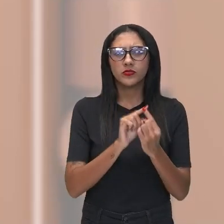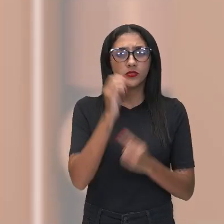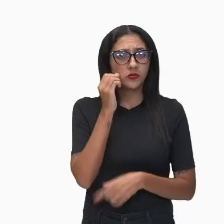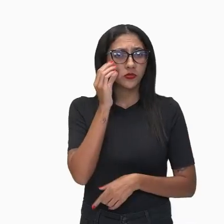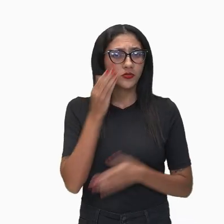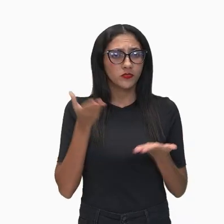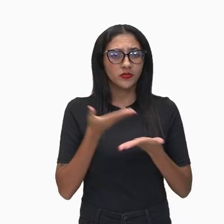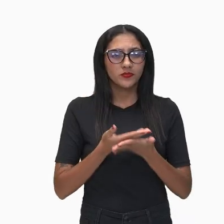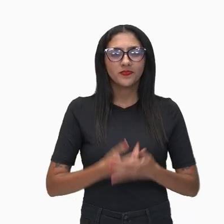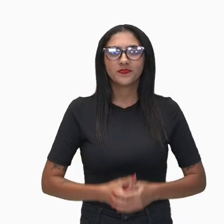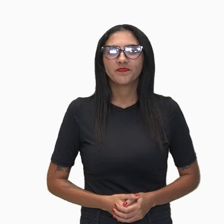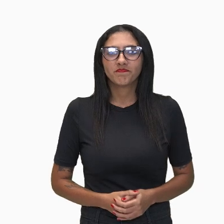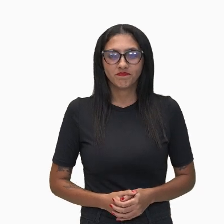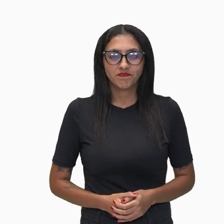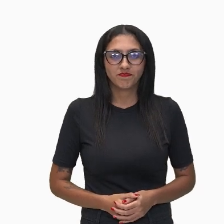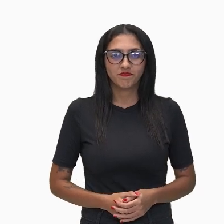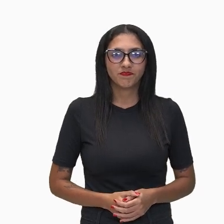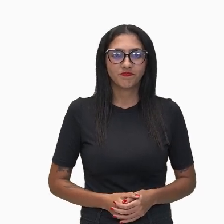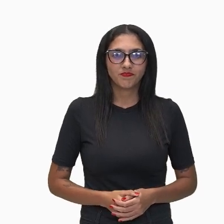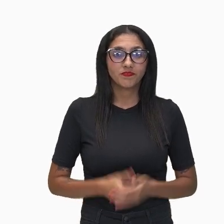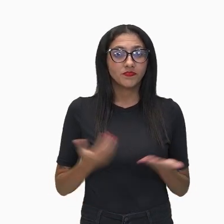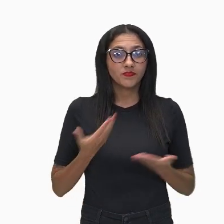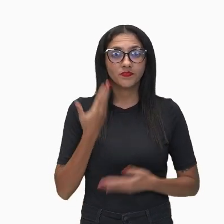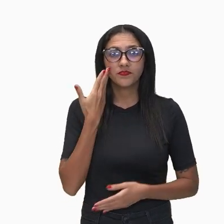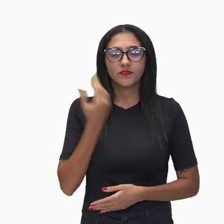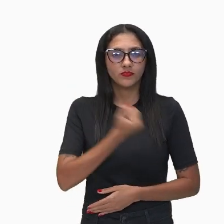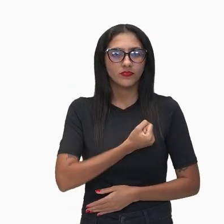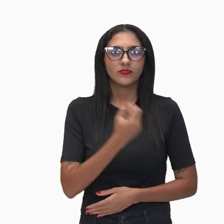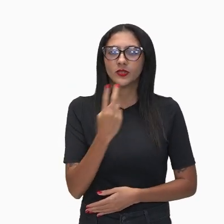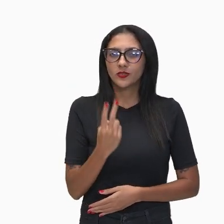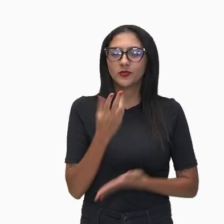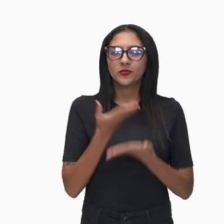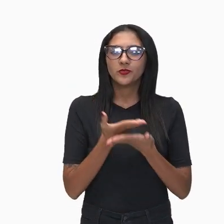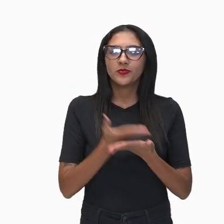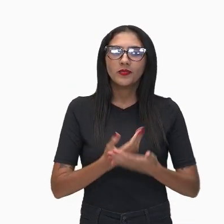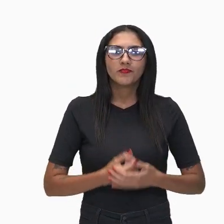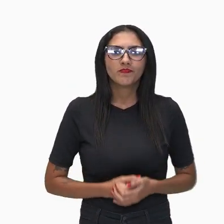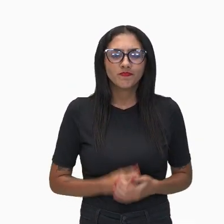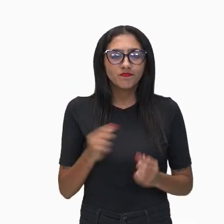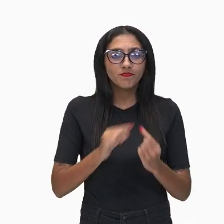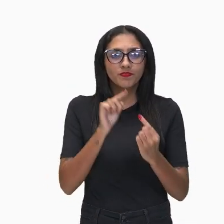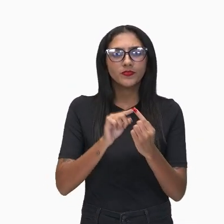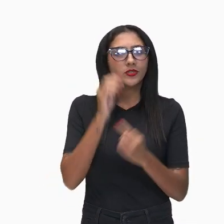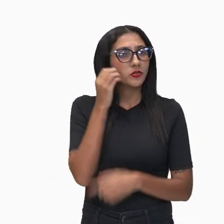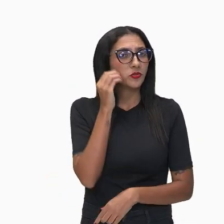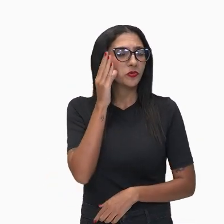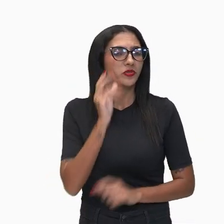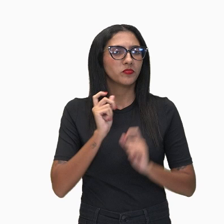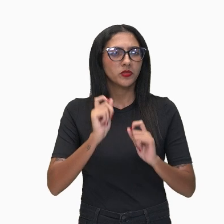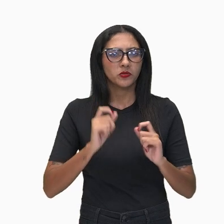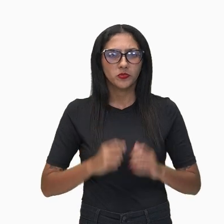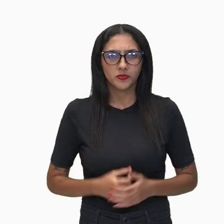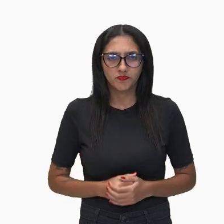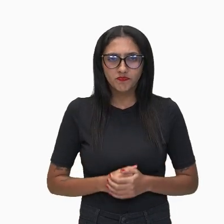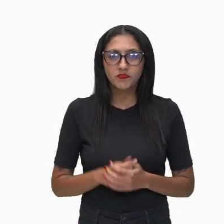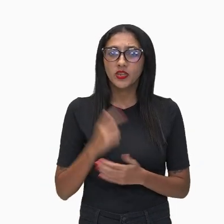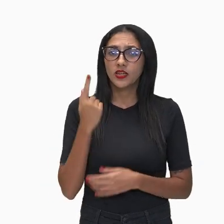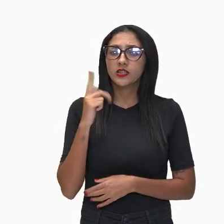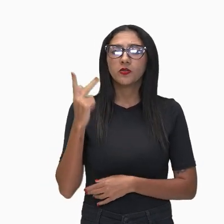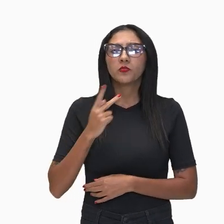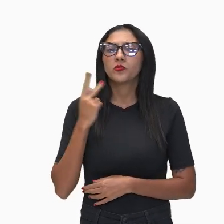esta etapa. Vamos ver aqui, começando então, é a aula de número 2. O objeto de conhecimento é